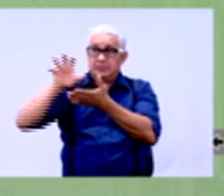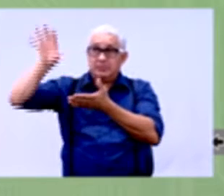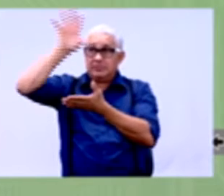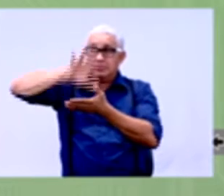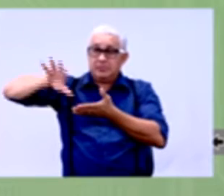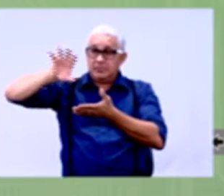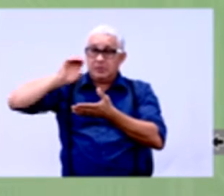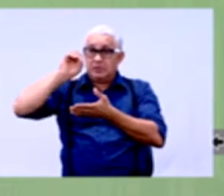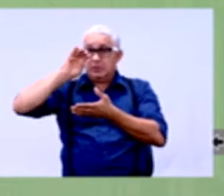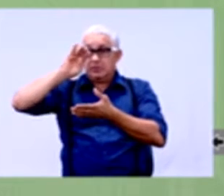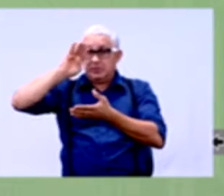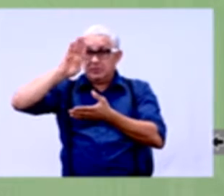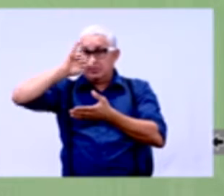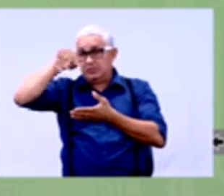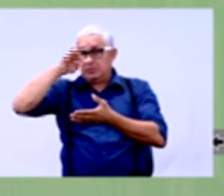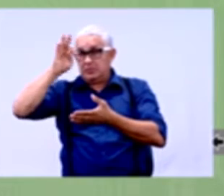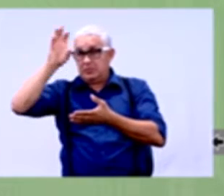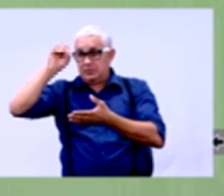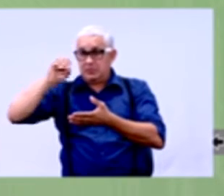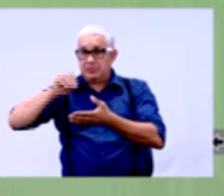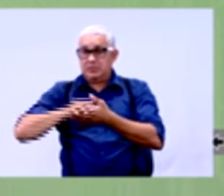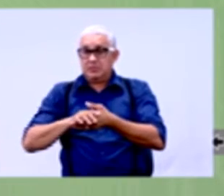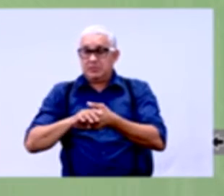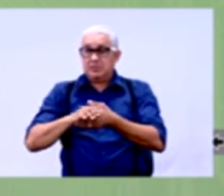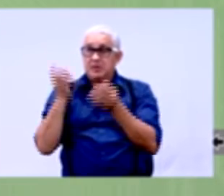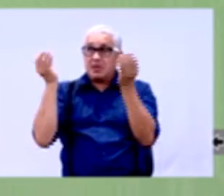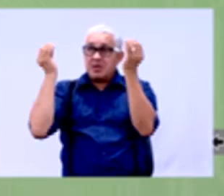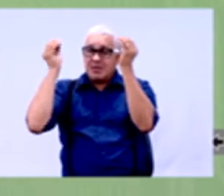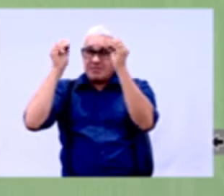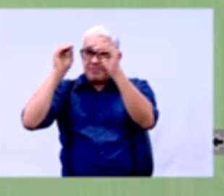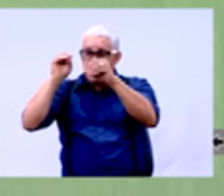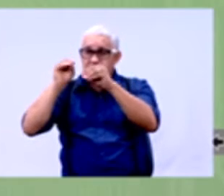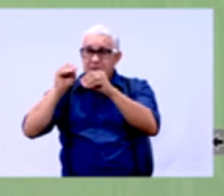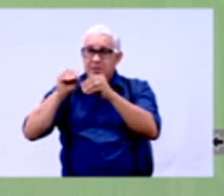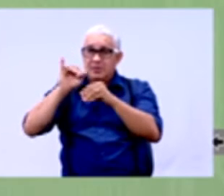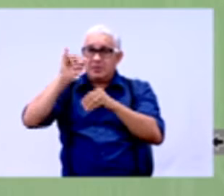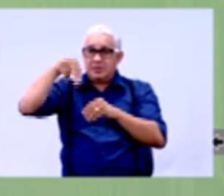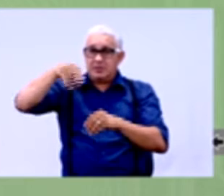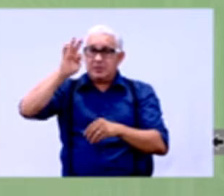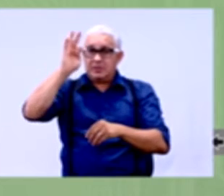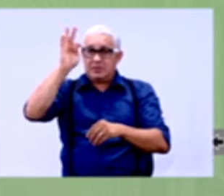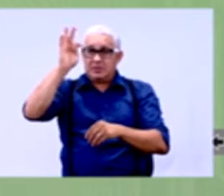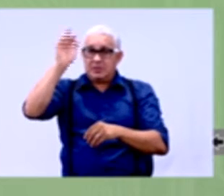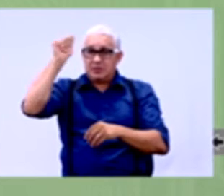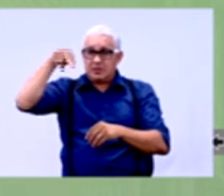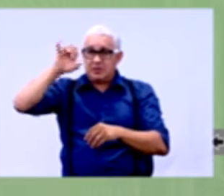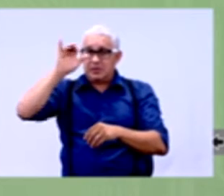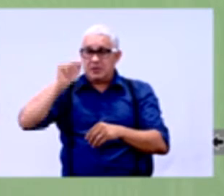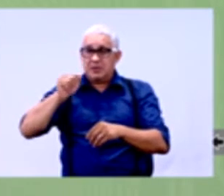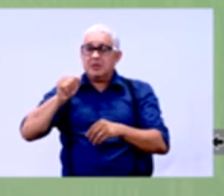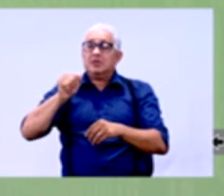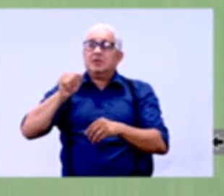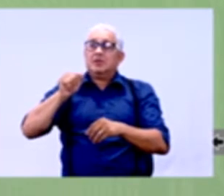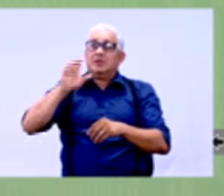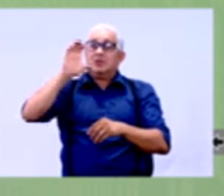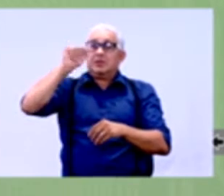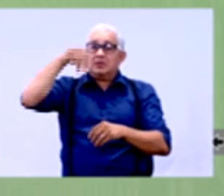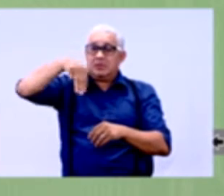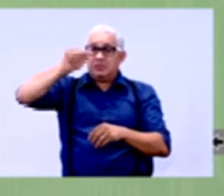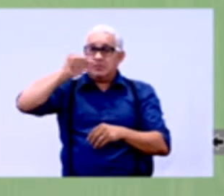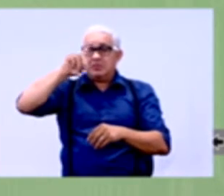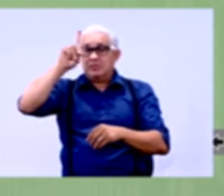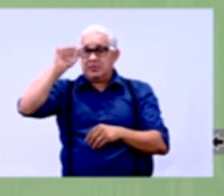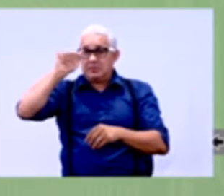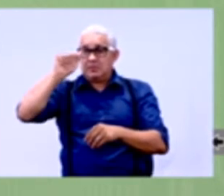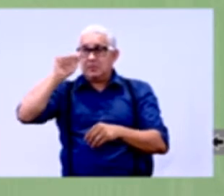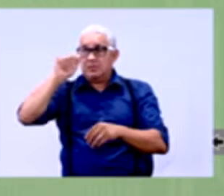o objeto, ele é instanciado, é criada a instância dele na camada de aplicação. Então, veja, eu